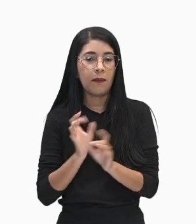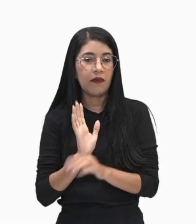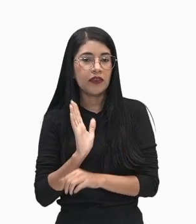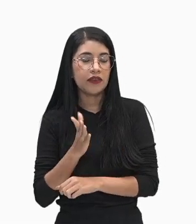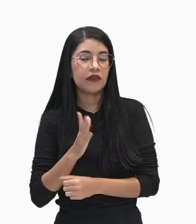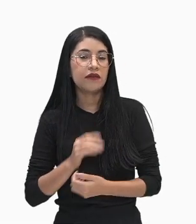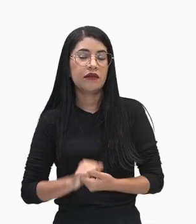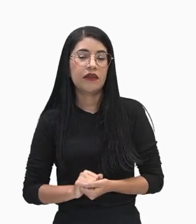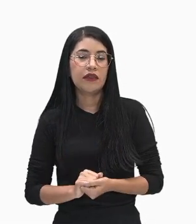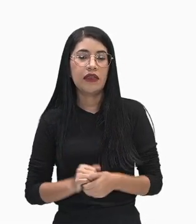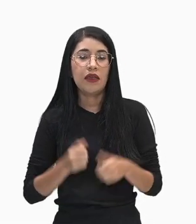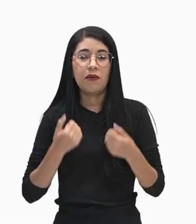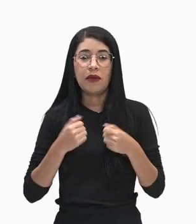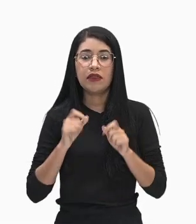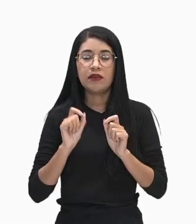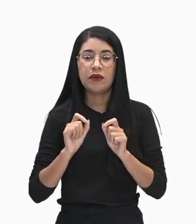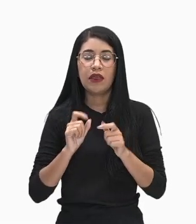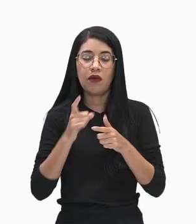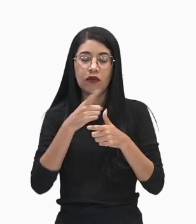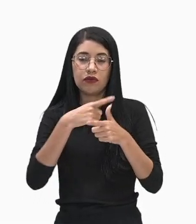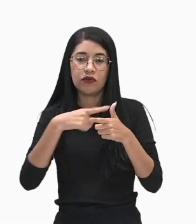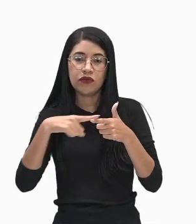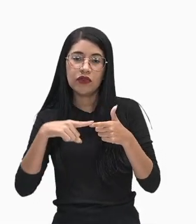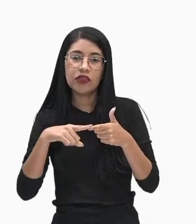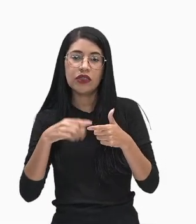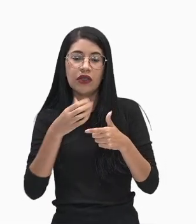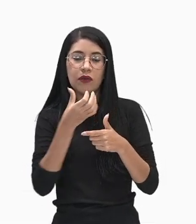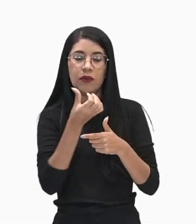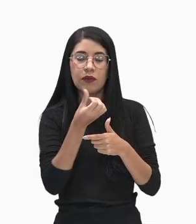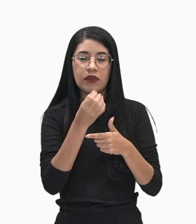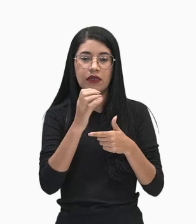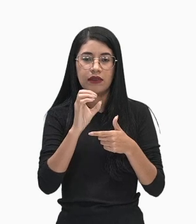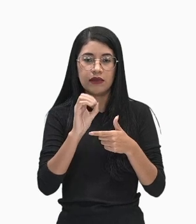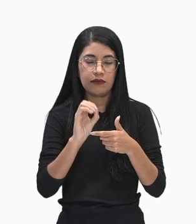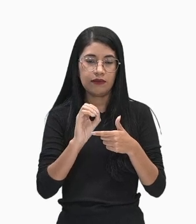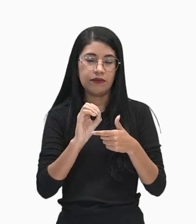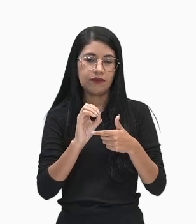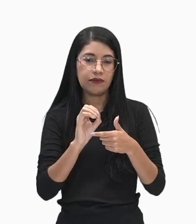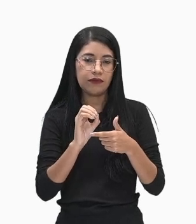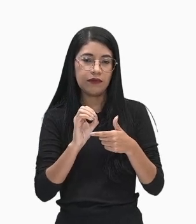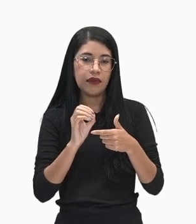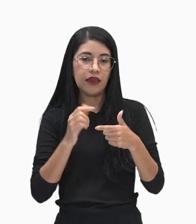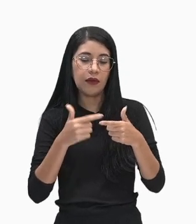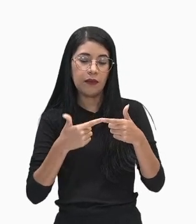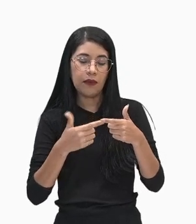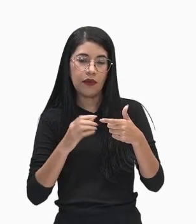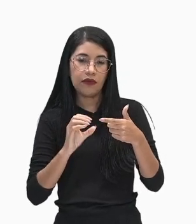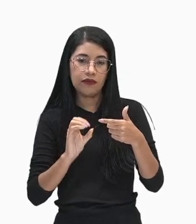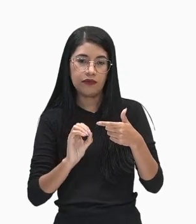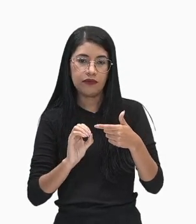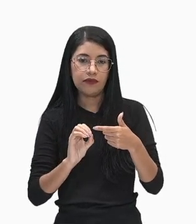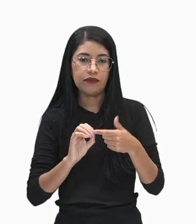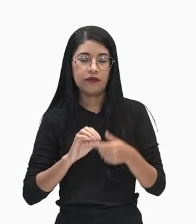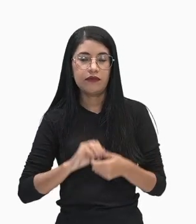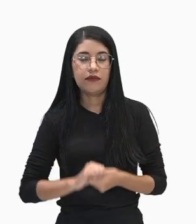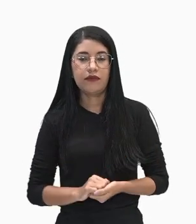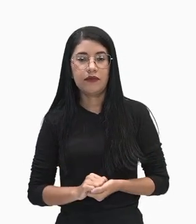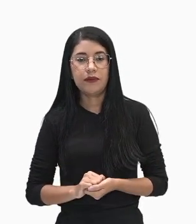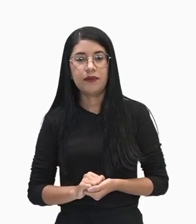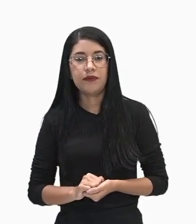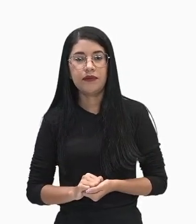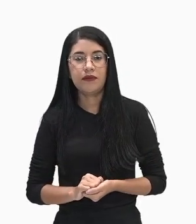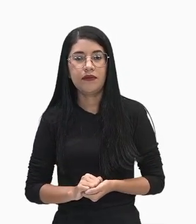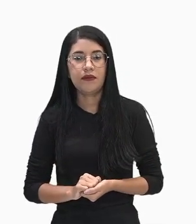porque basta eu dividir a quantidade de carga, que foi 60, pelo intervalo de tempo, que é